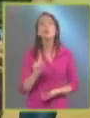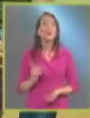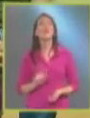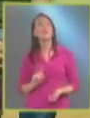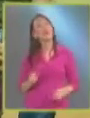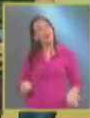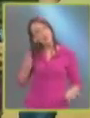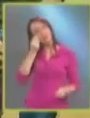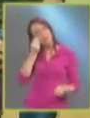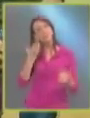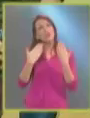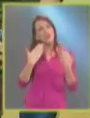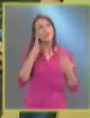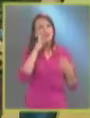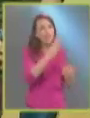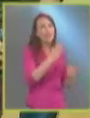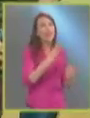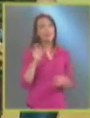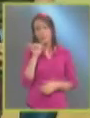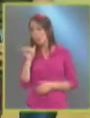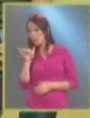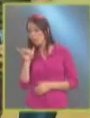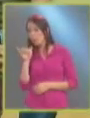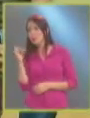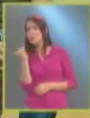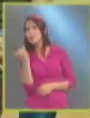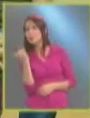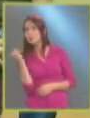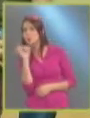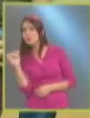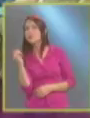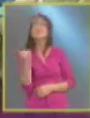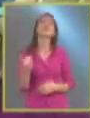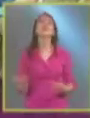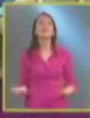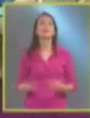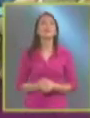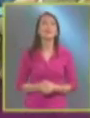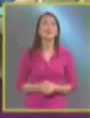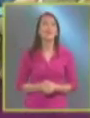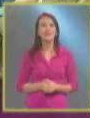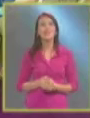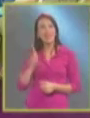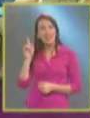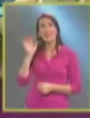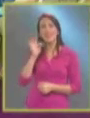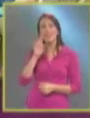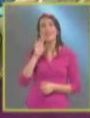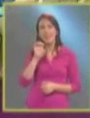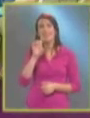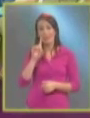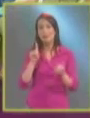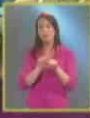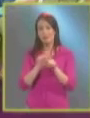pra gente, você assim, fala com ele isso, ó, fala com ele aqui. Fala, não, fala comigo. Aqui, você pro Frederico, você conta isso também, né? Isso acontece com muita